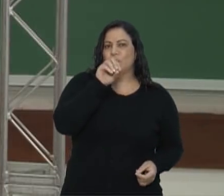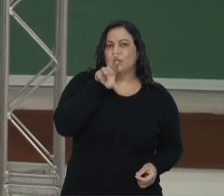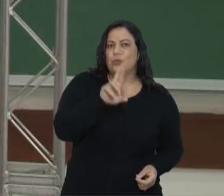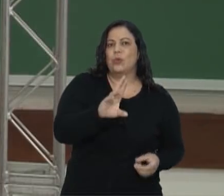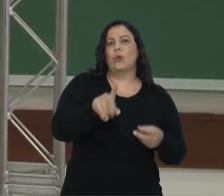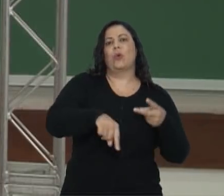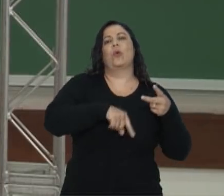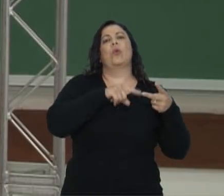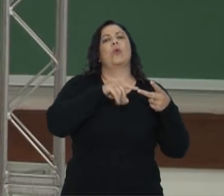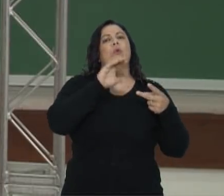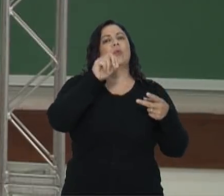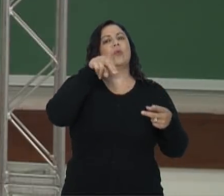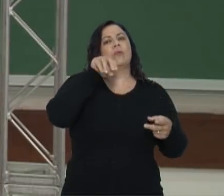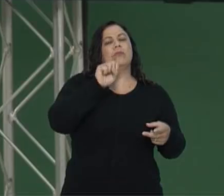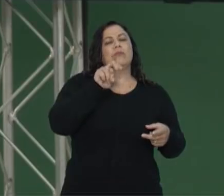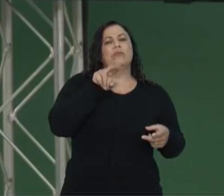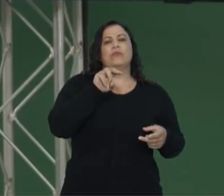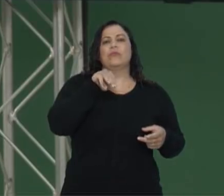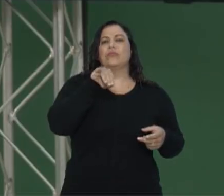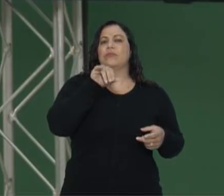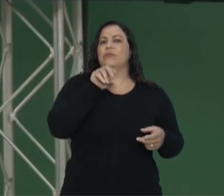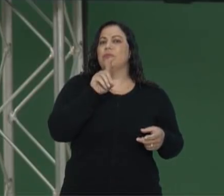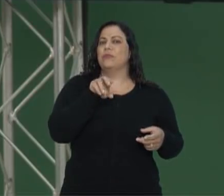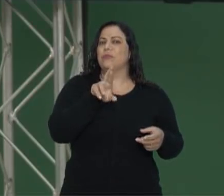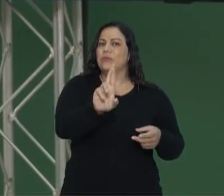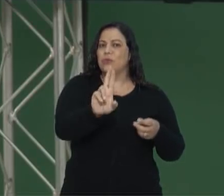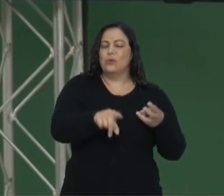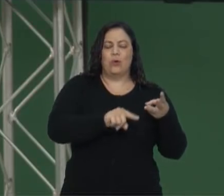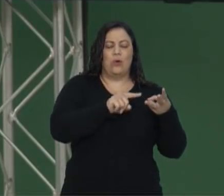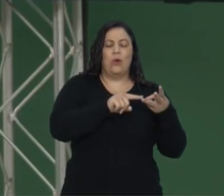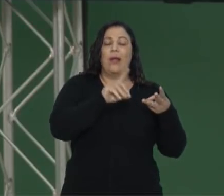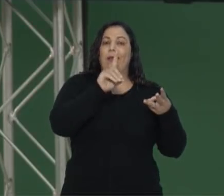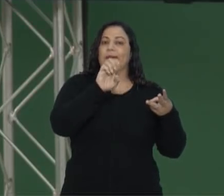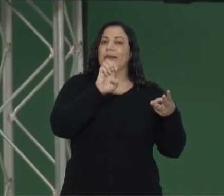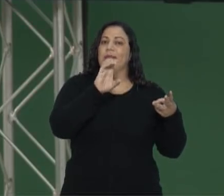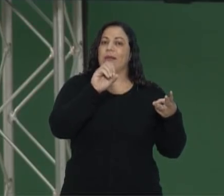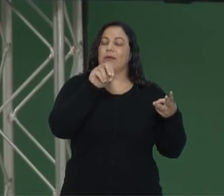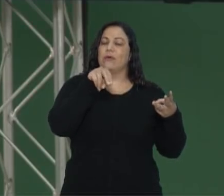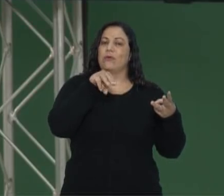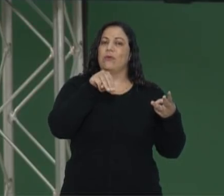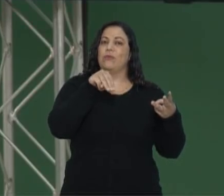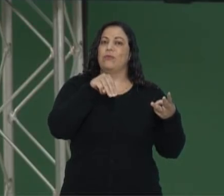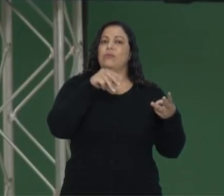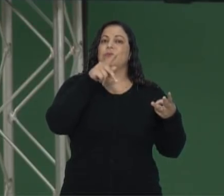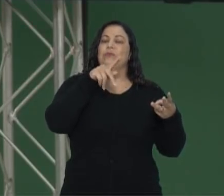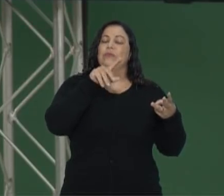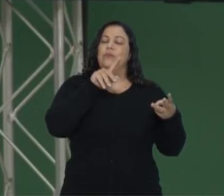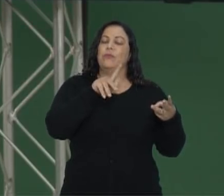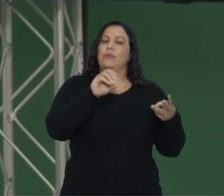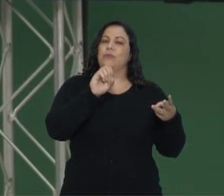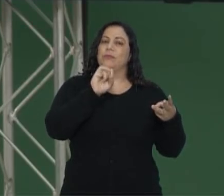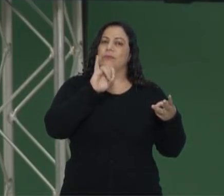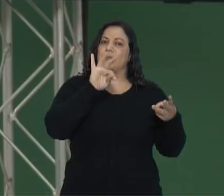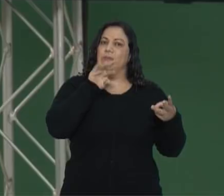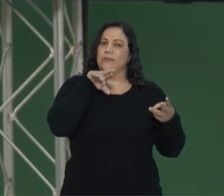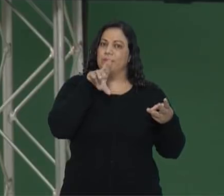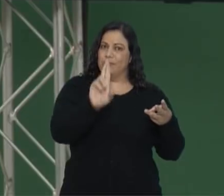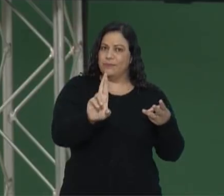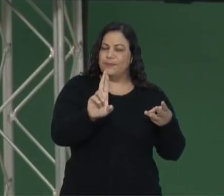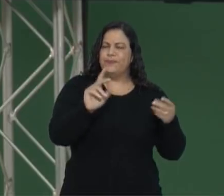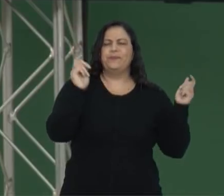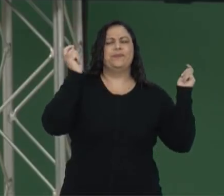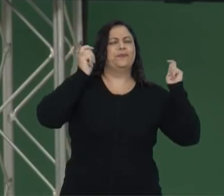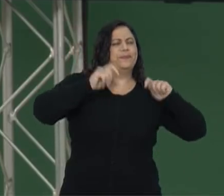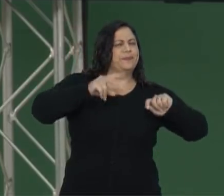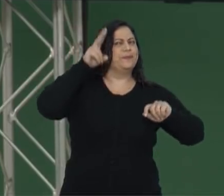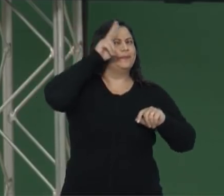e tinha um grupo chamado decompositores. Nós vamos lembrar na aula de hoje. Então, quando uma goiaba ou uma outra